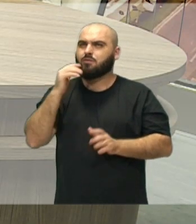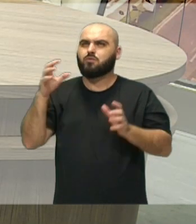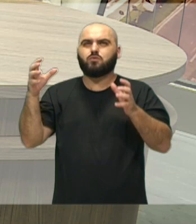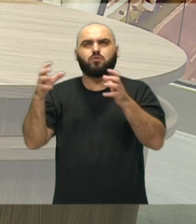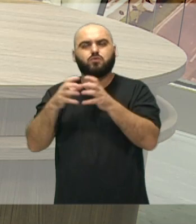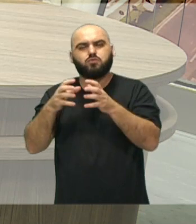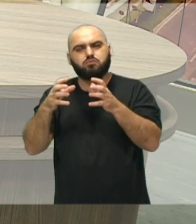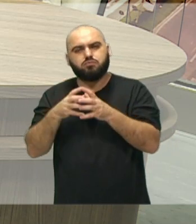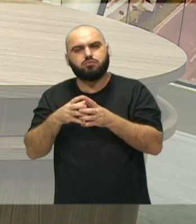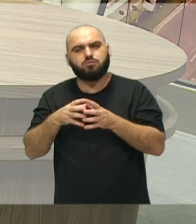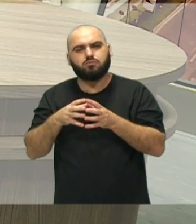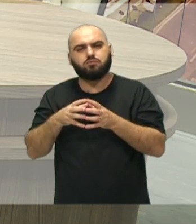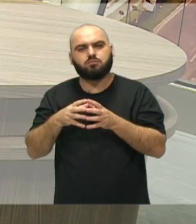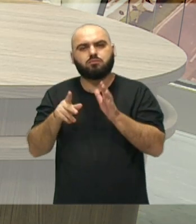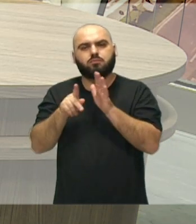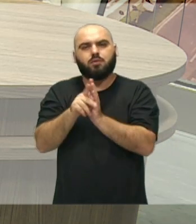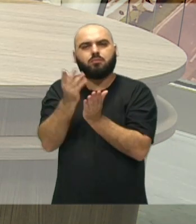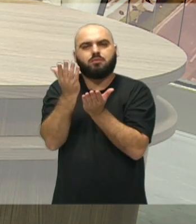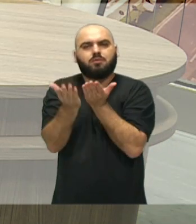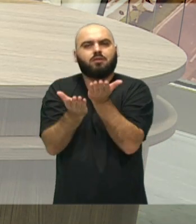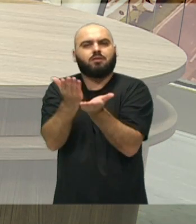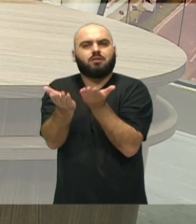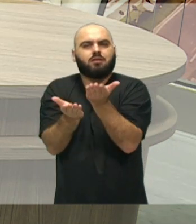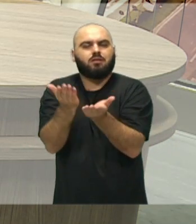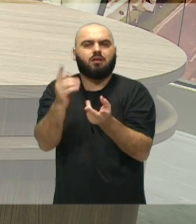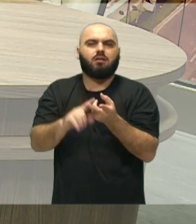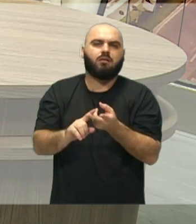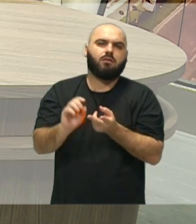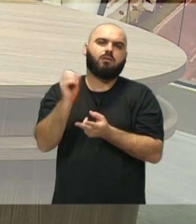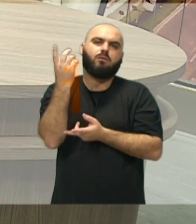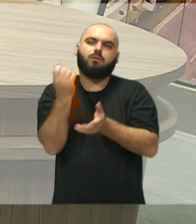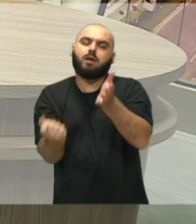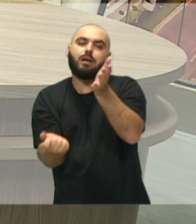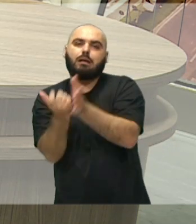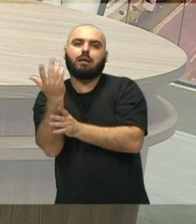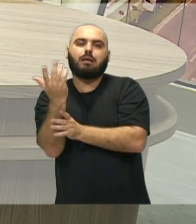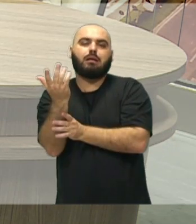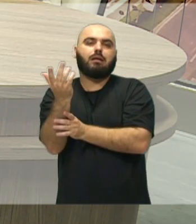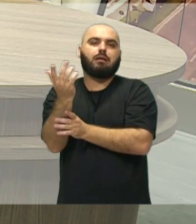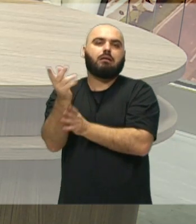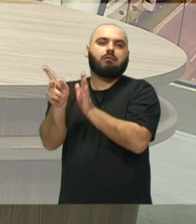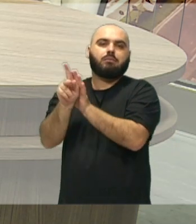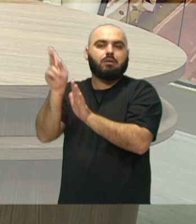de tratadores ou criadores de canários.